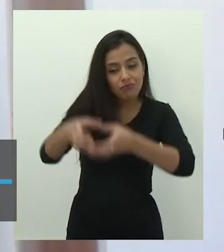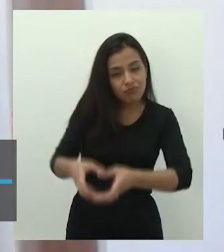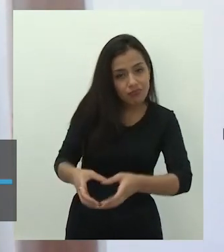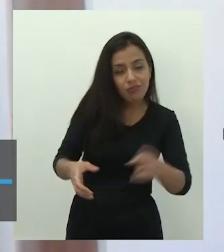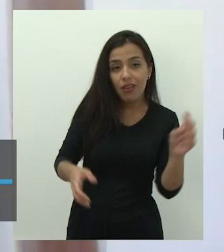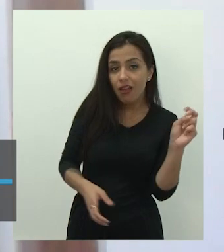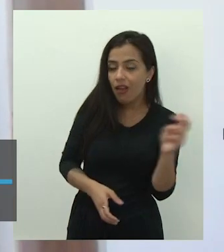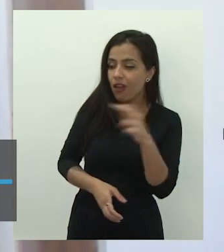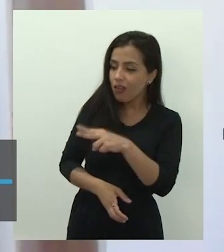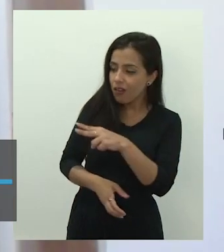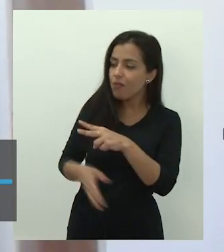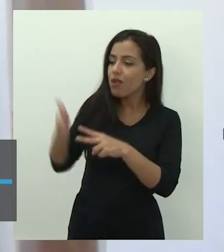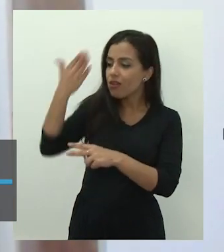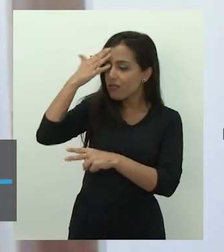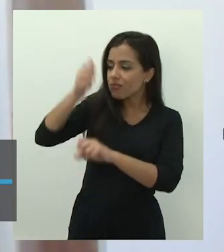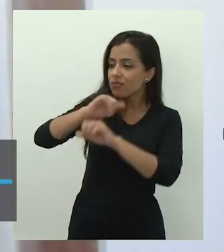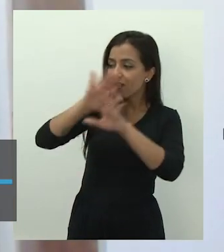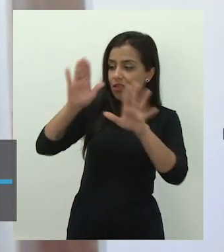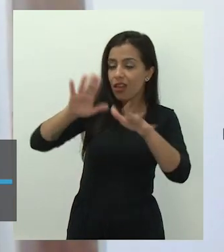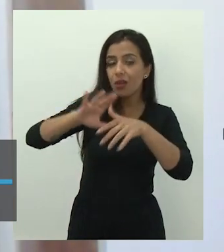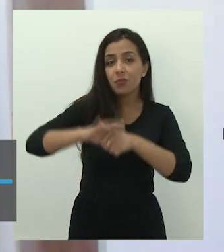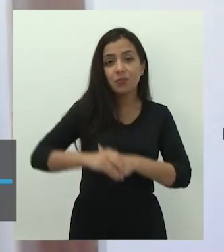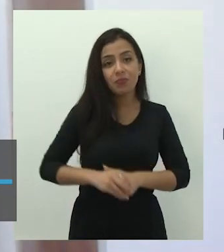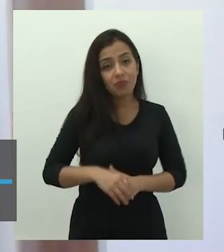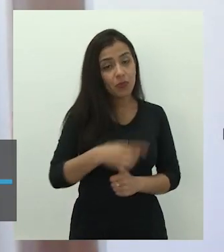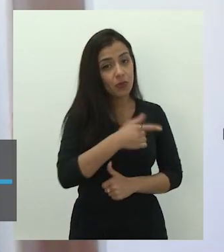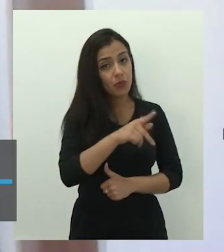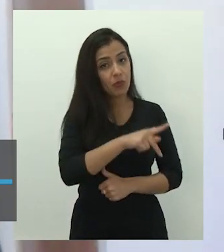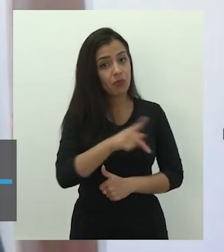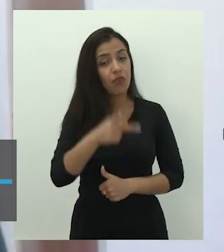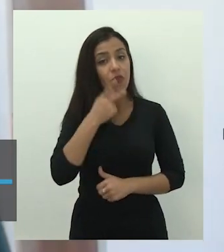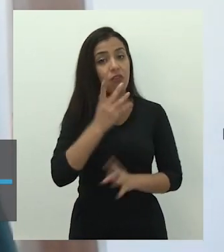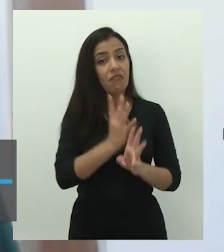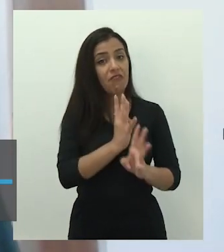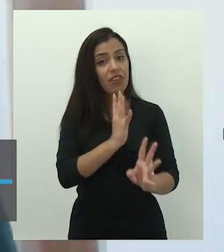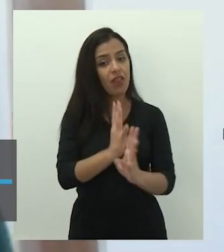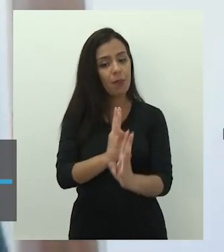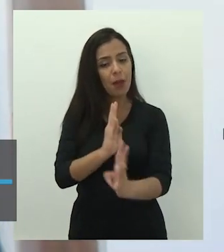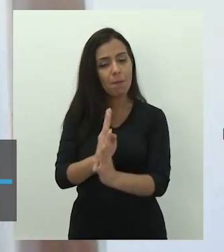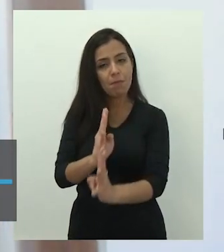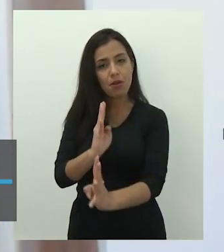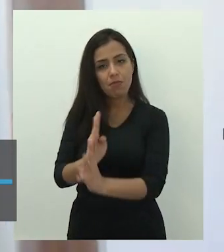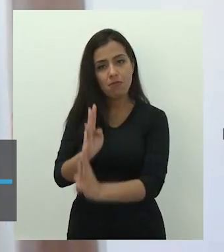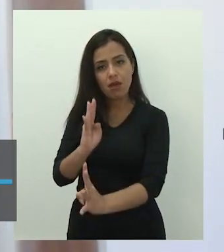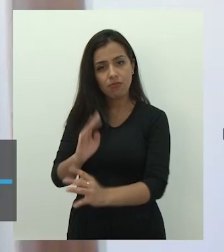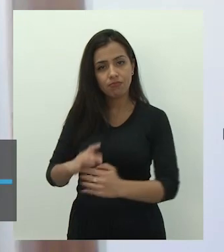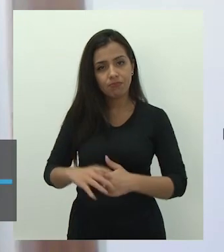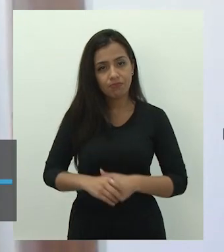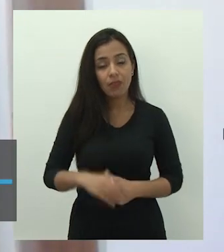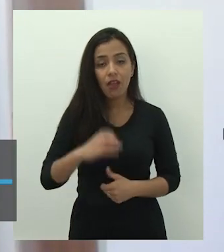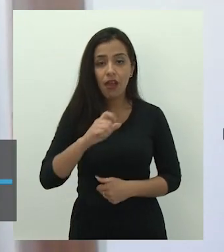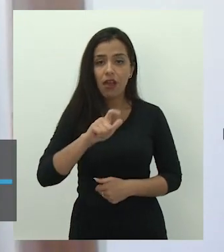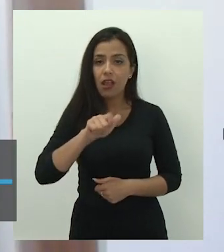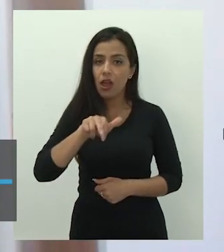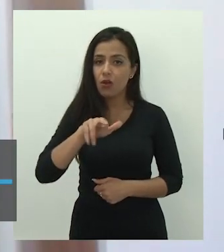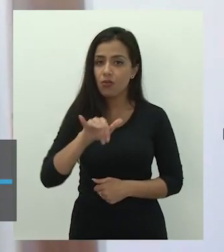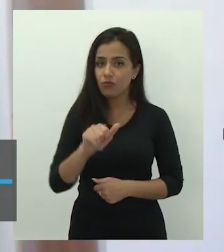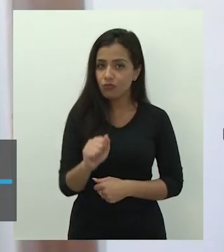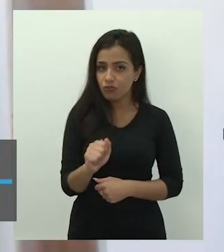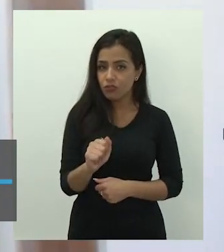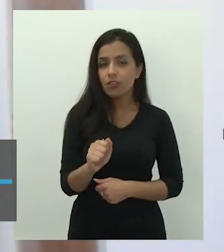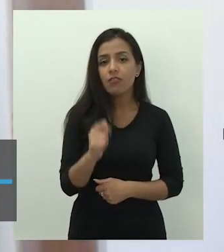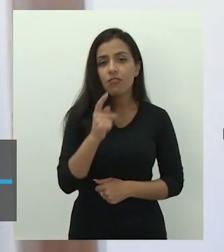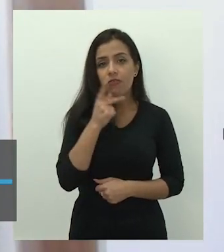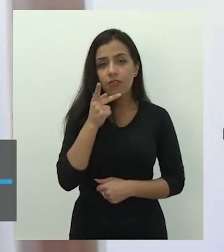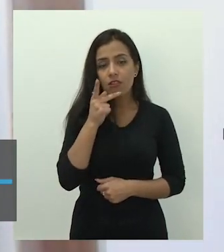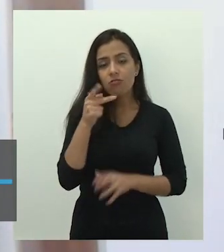numa fila como referência, numa sequência, professora Cláudia falou analisando as